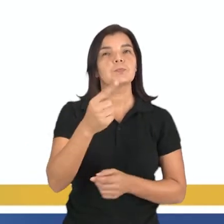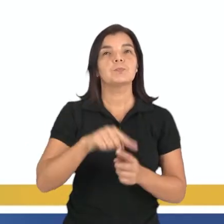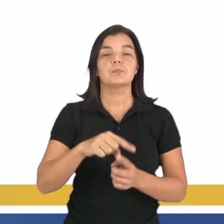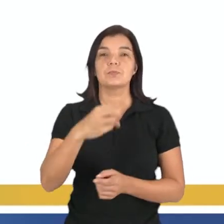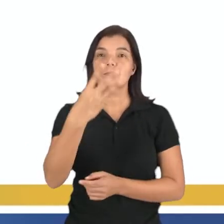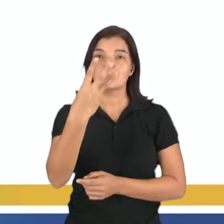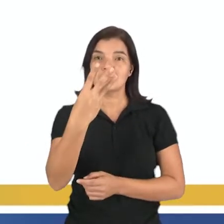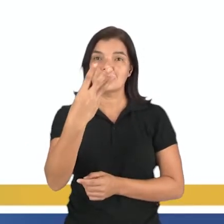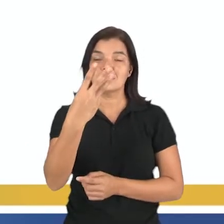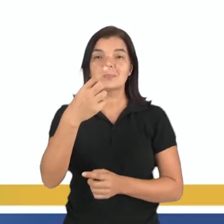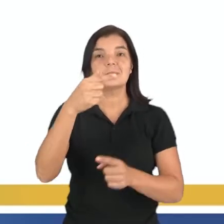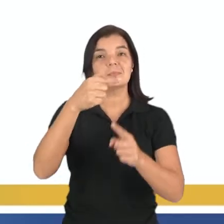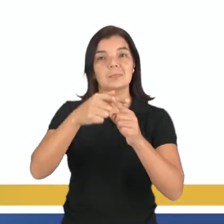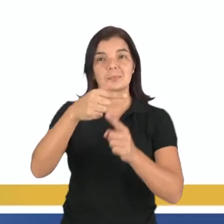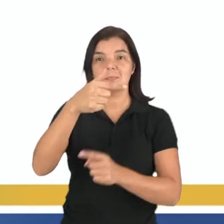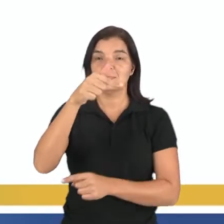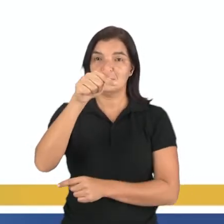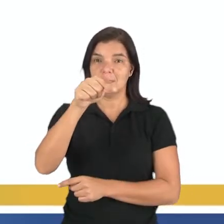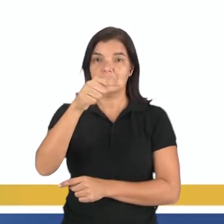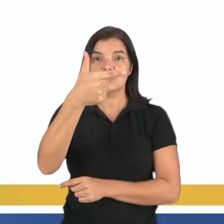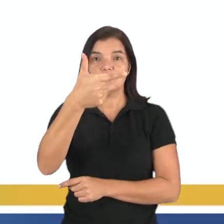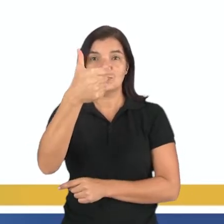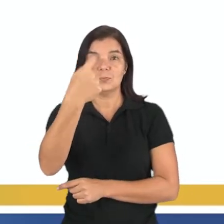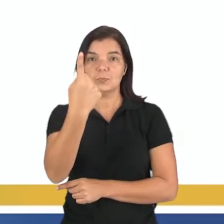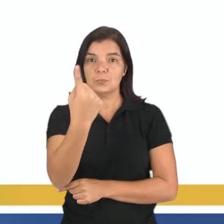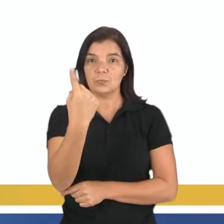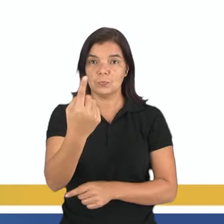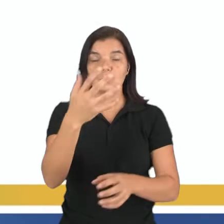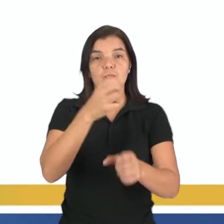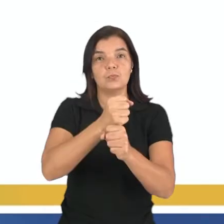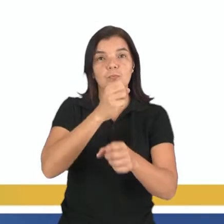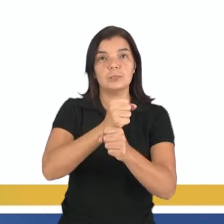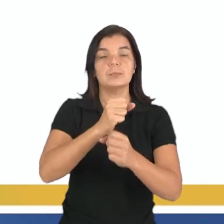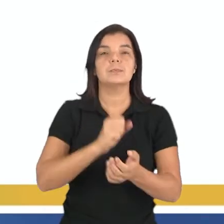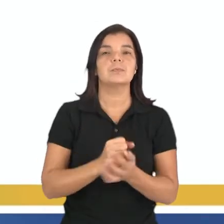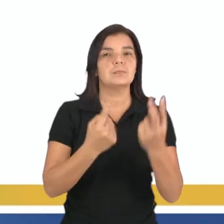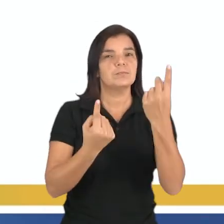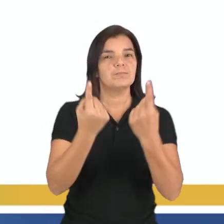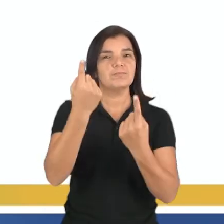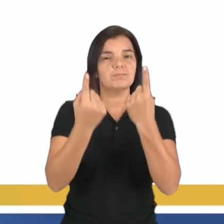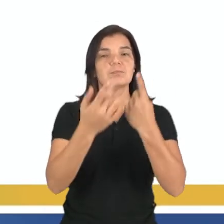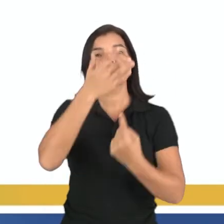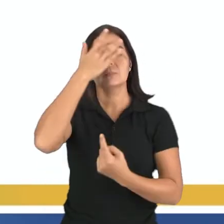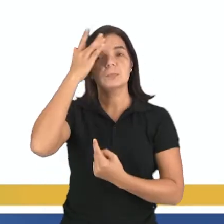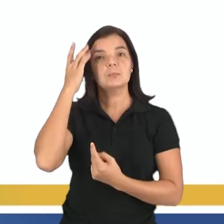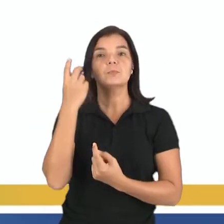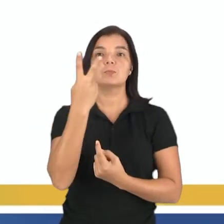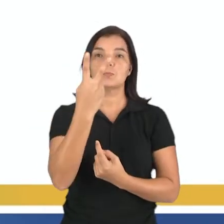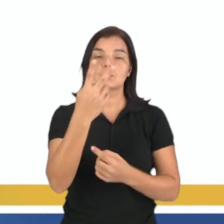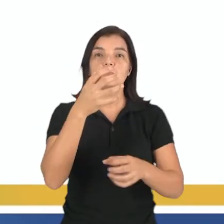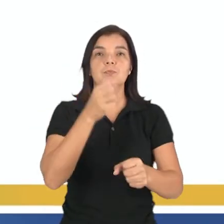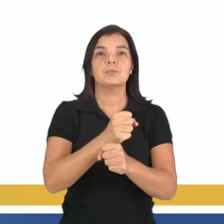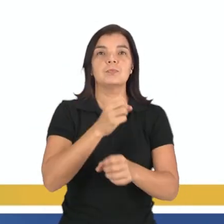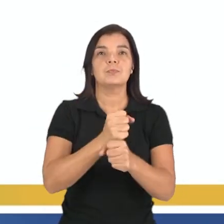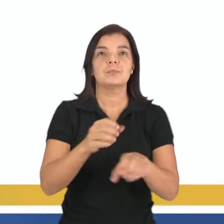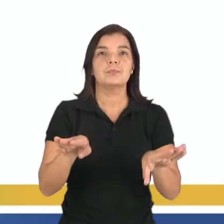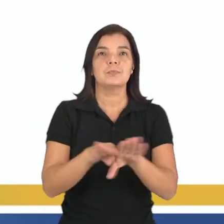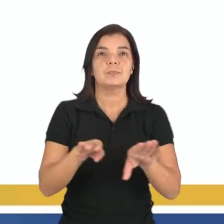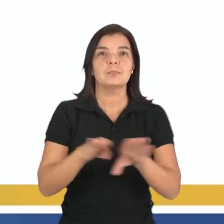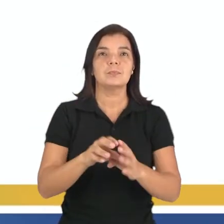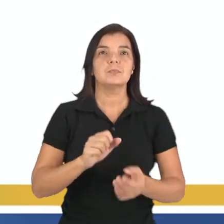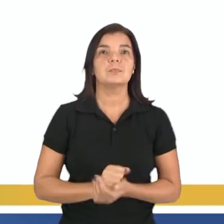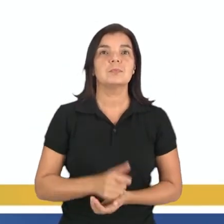3 sets de 21 pontos. Quando o jogo empata em 20 pontos cada, a pessoa que fizer 2 pontos de vantagem